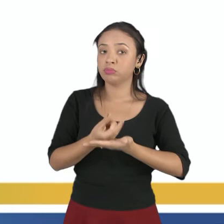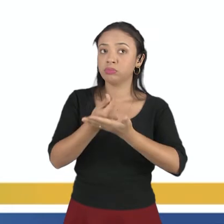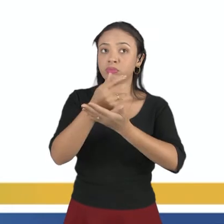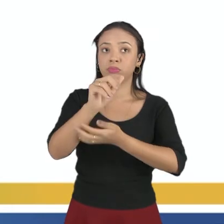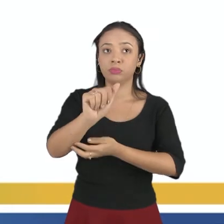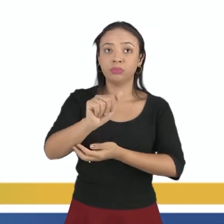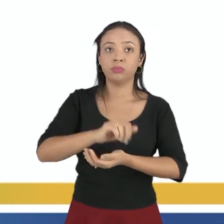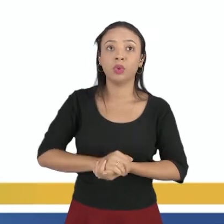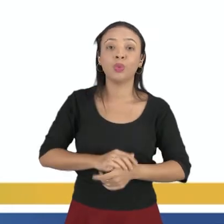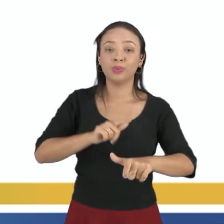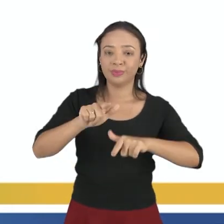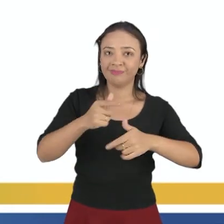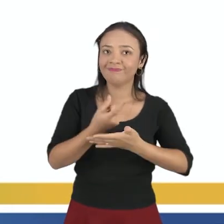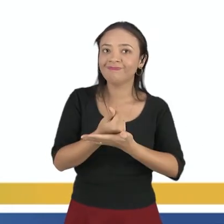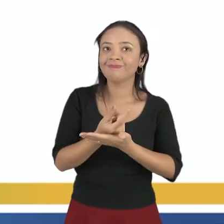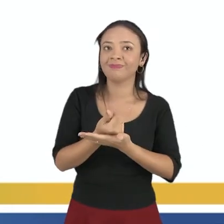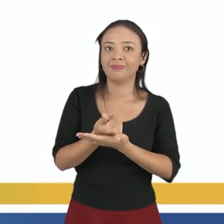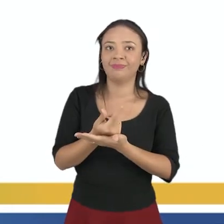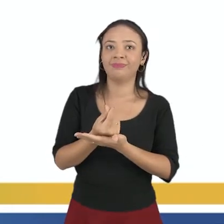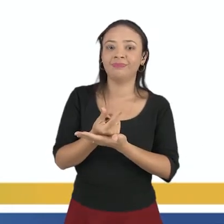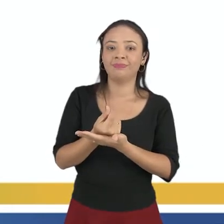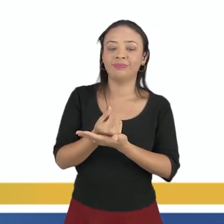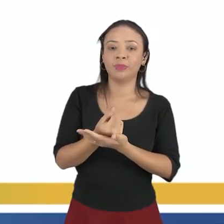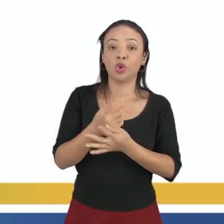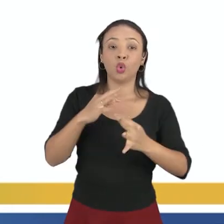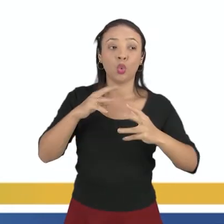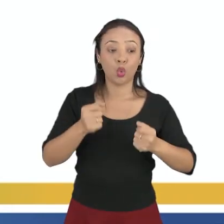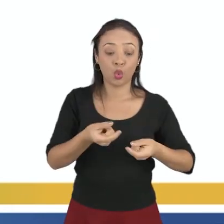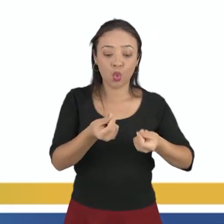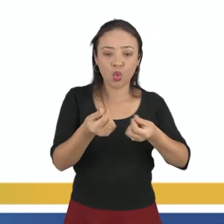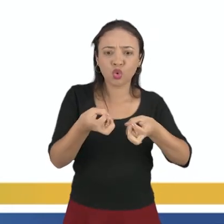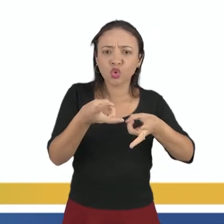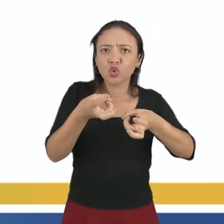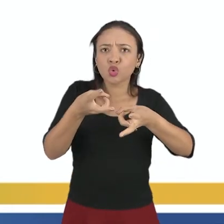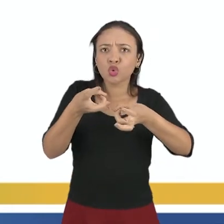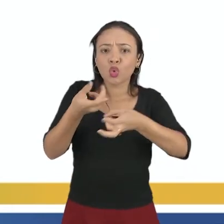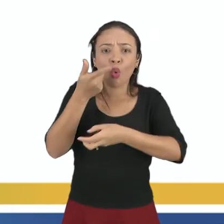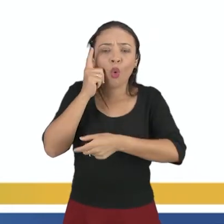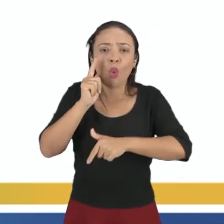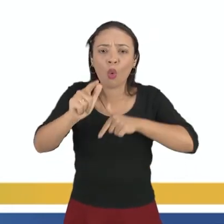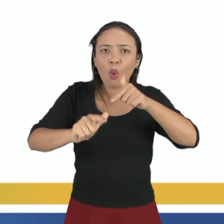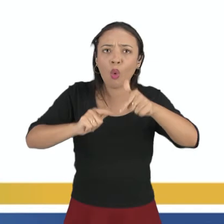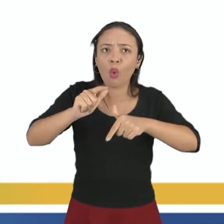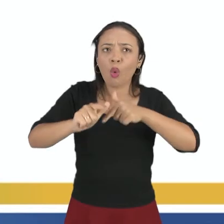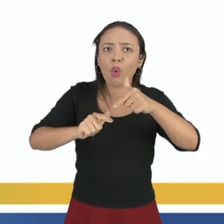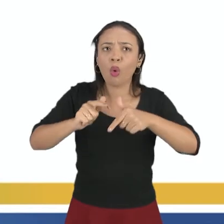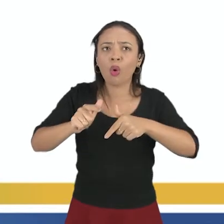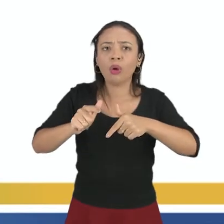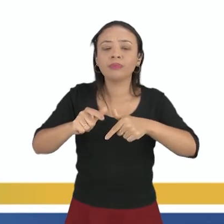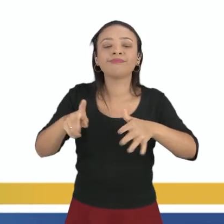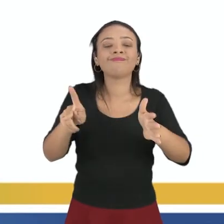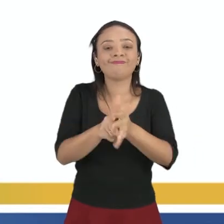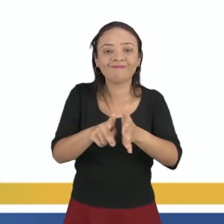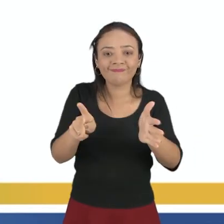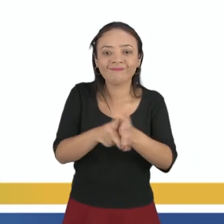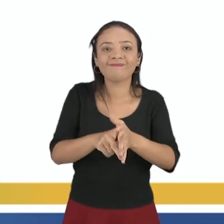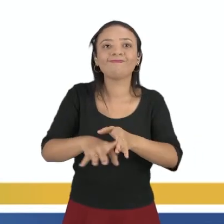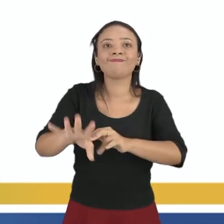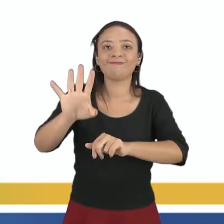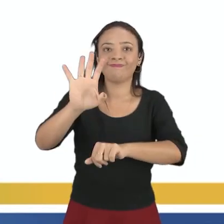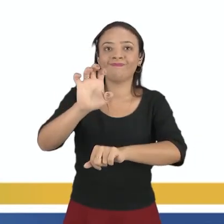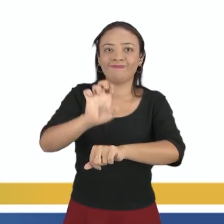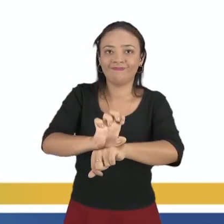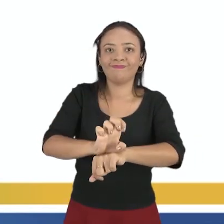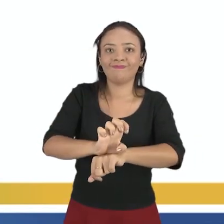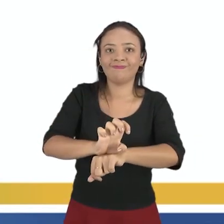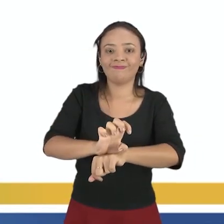lá, letra A. No trabalho capitalista, os lucros conseguidos com o seu trabalho são tomados pelo Estado, em teoria,